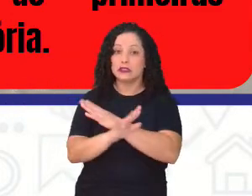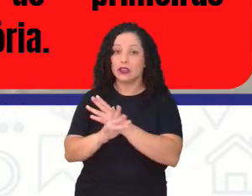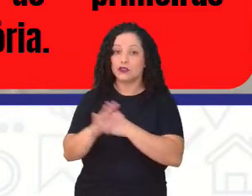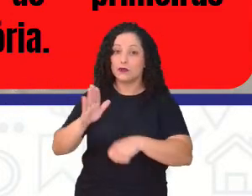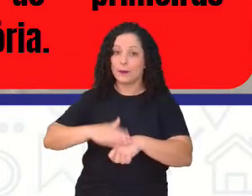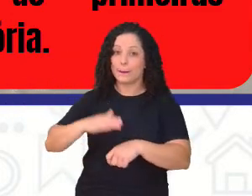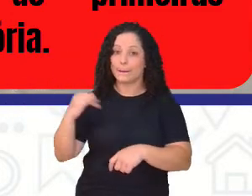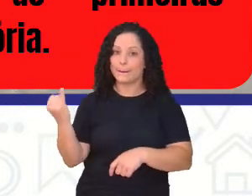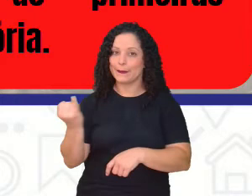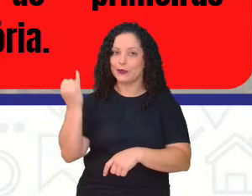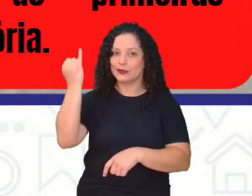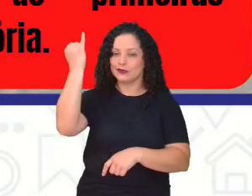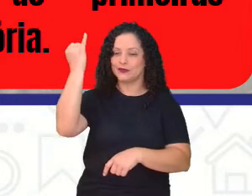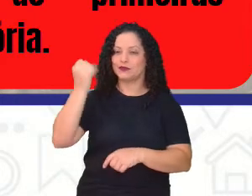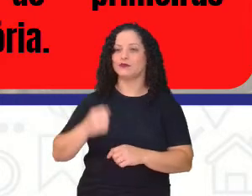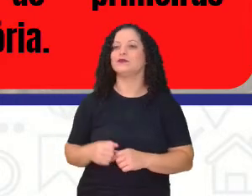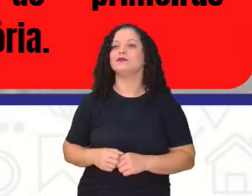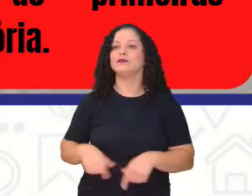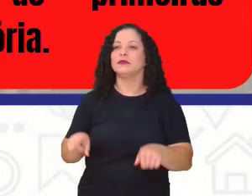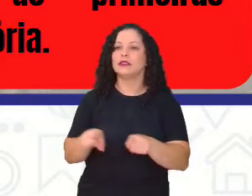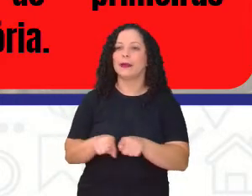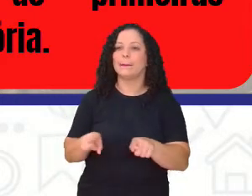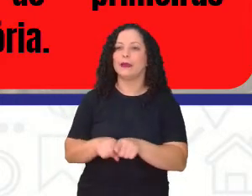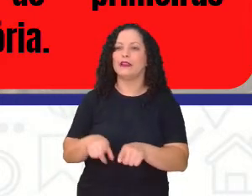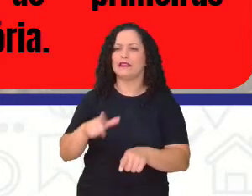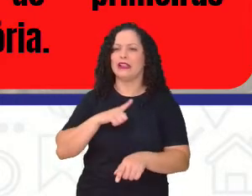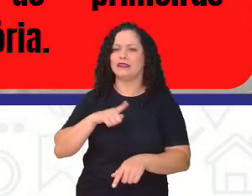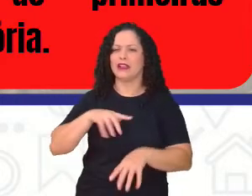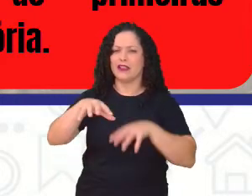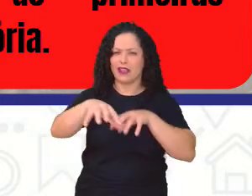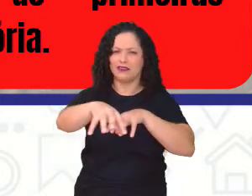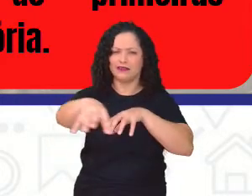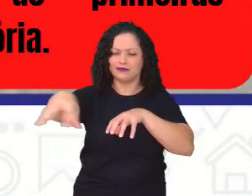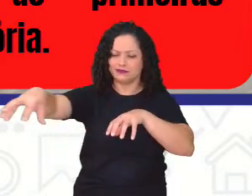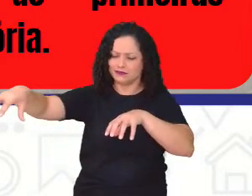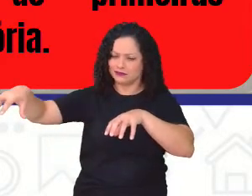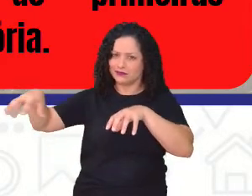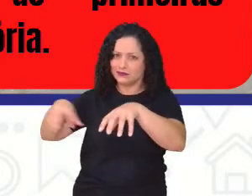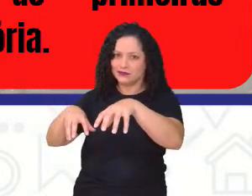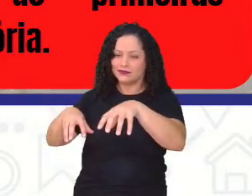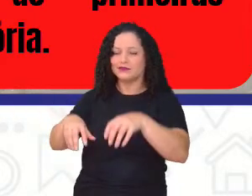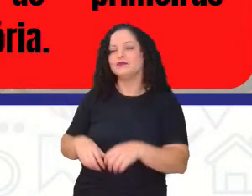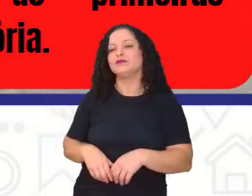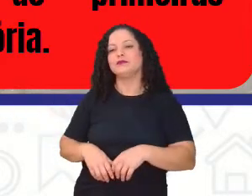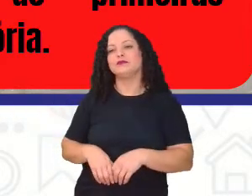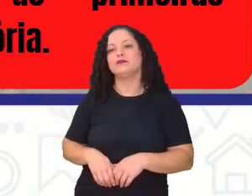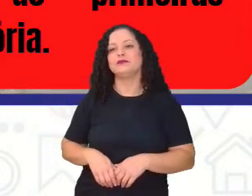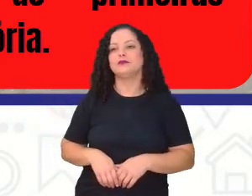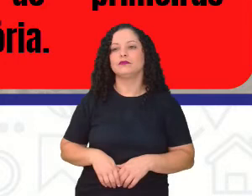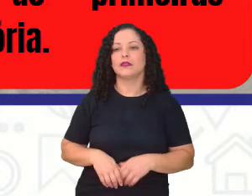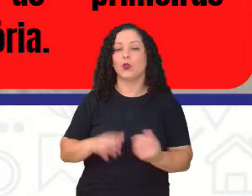né? Ali a gente tem também ó, Kish, Eridu. Então, nesse sentido, eles formam